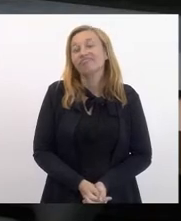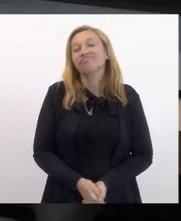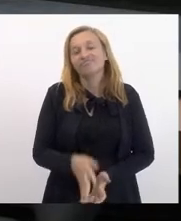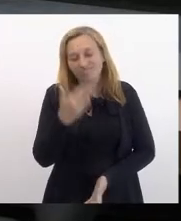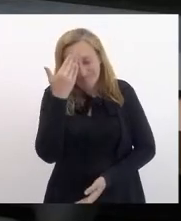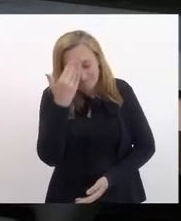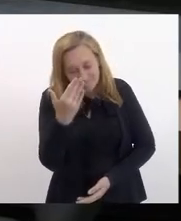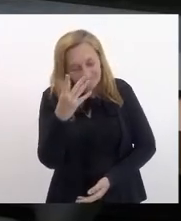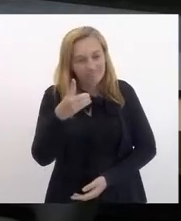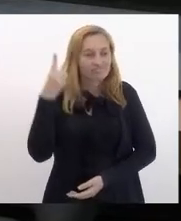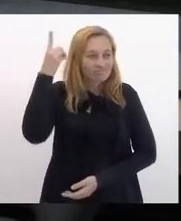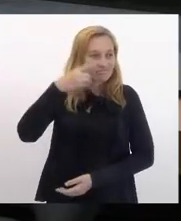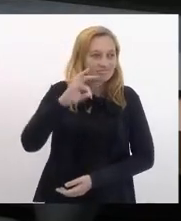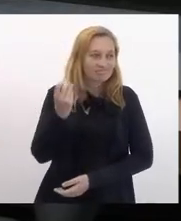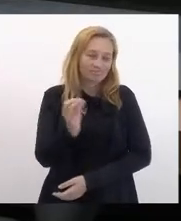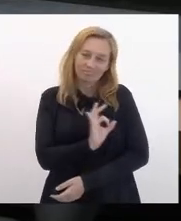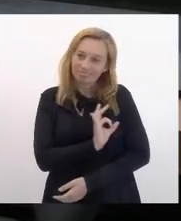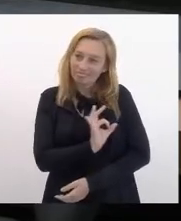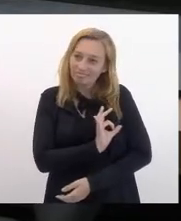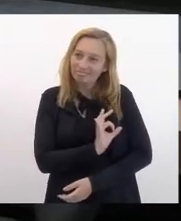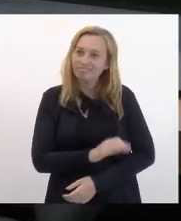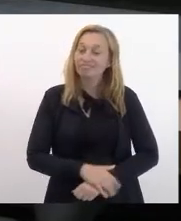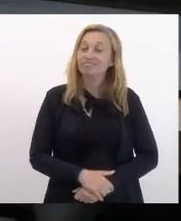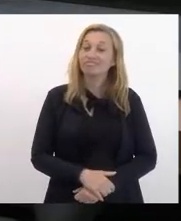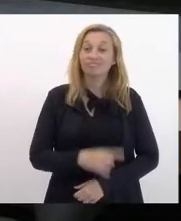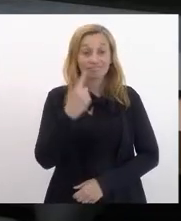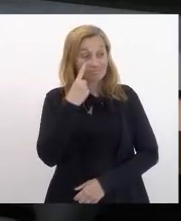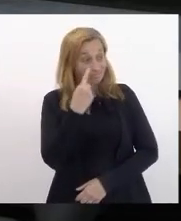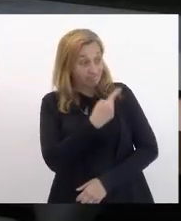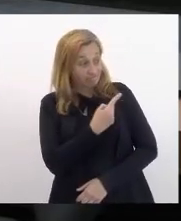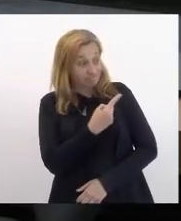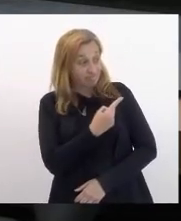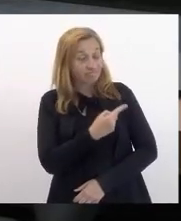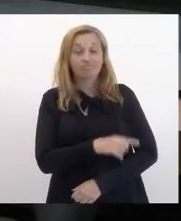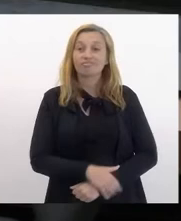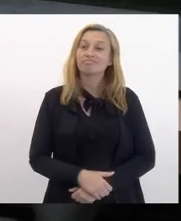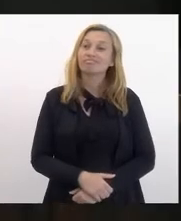Obrigada, Marta, deputada Marta Rocha. Eu estava tentando aqui resgatar.